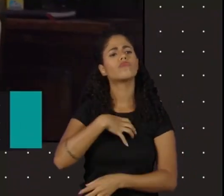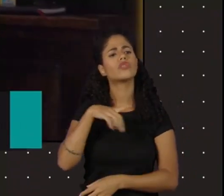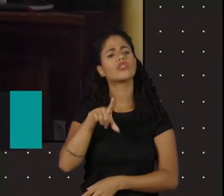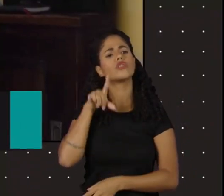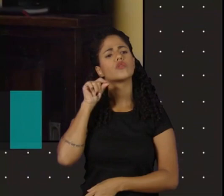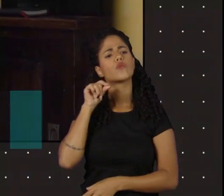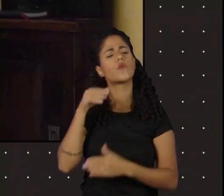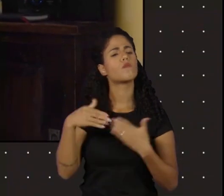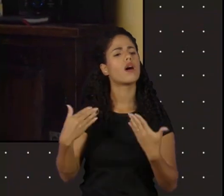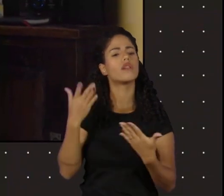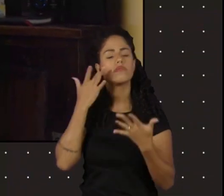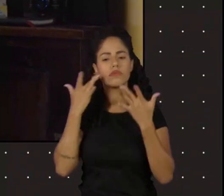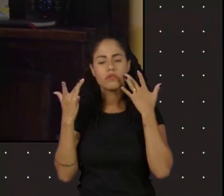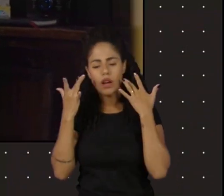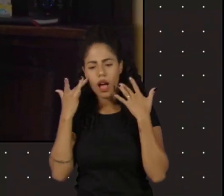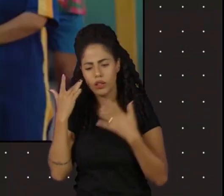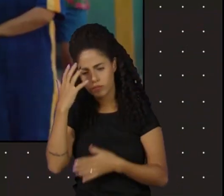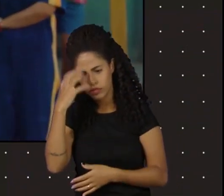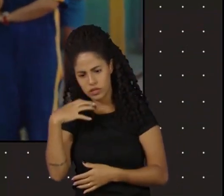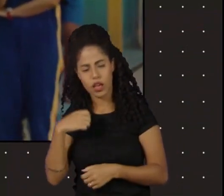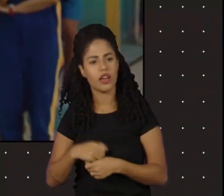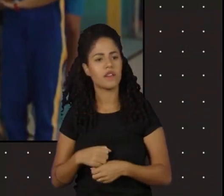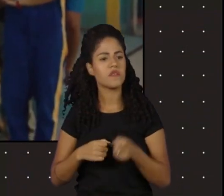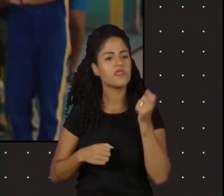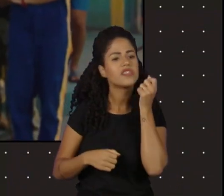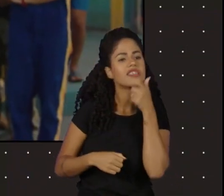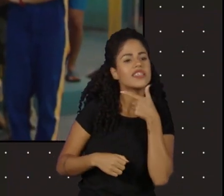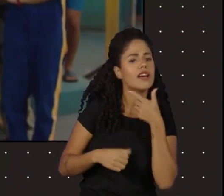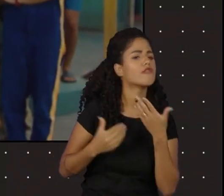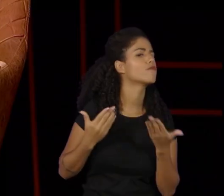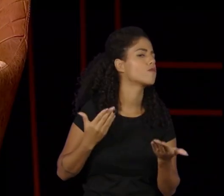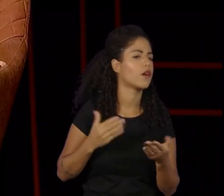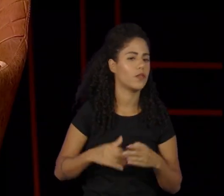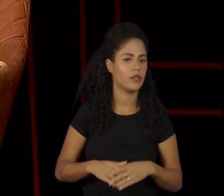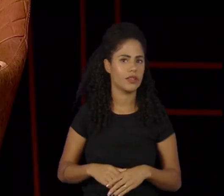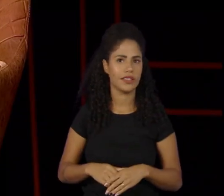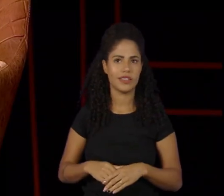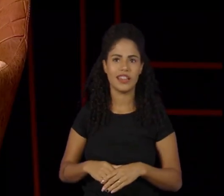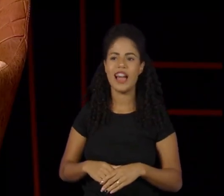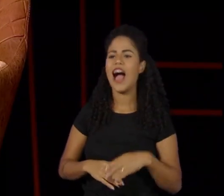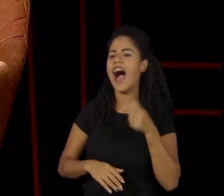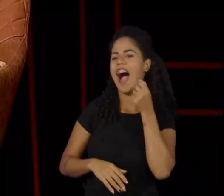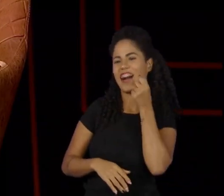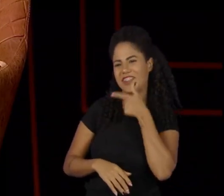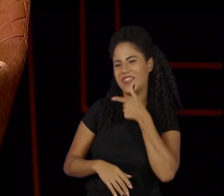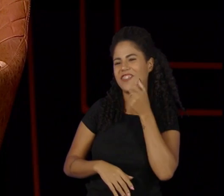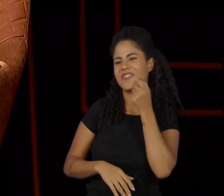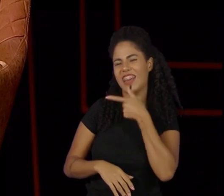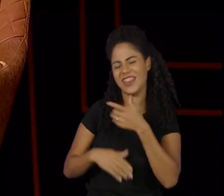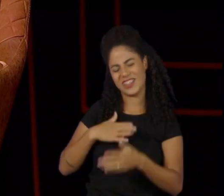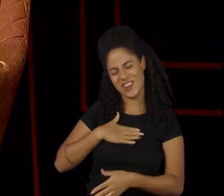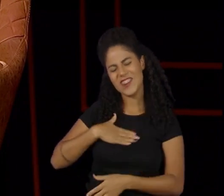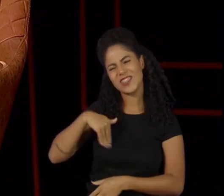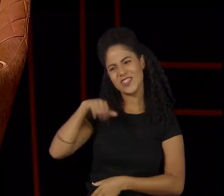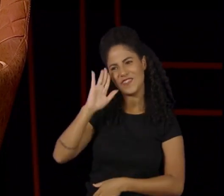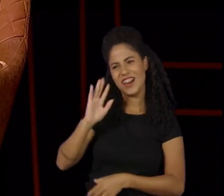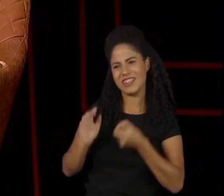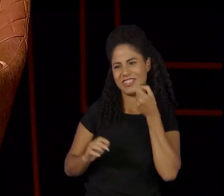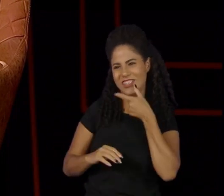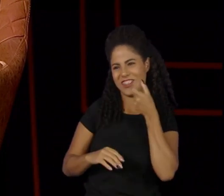O dramático, o de comédia? Ah, comédia, sem dúvida.